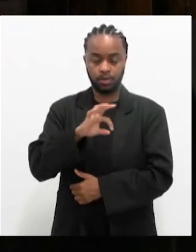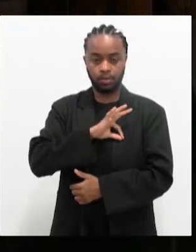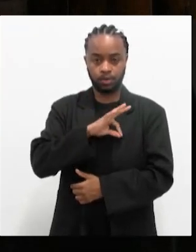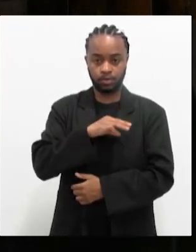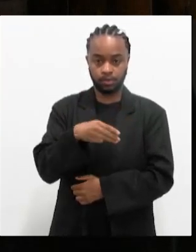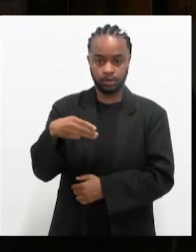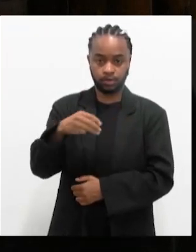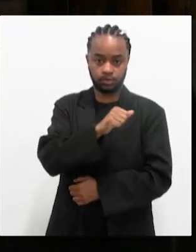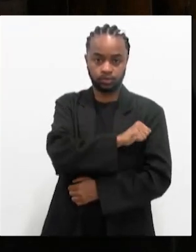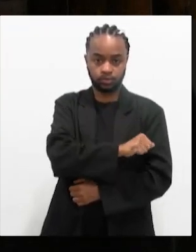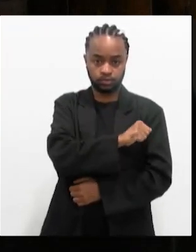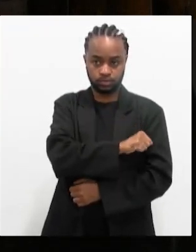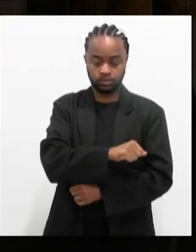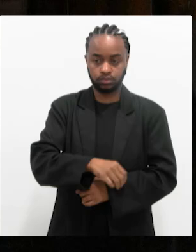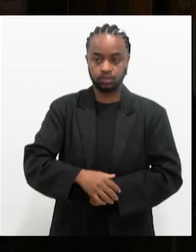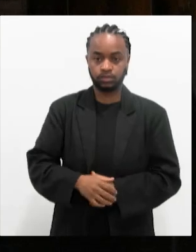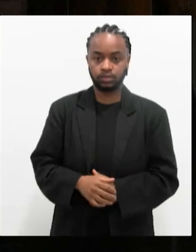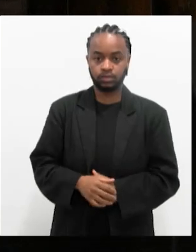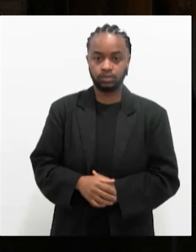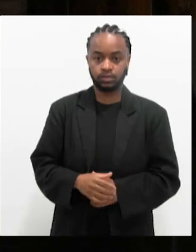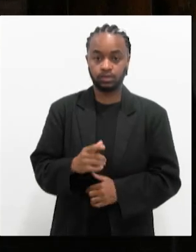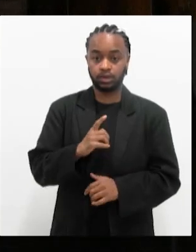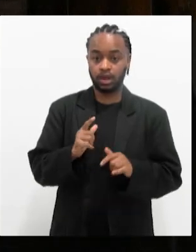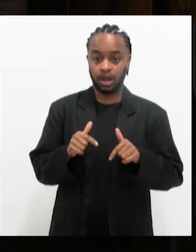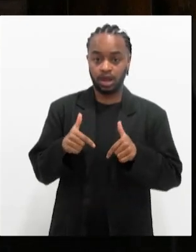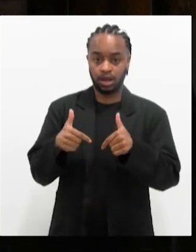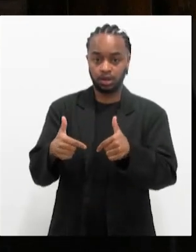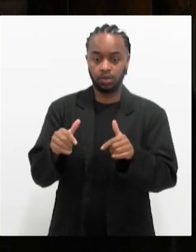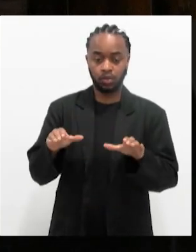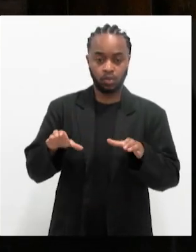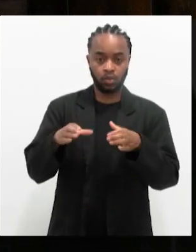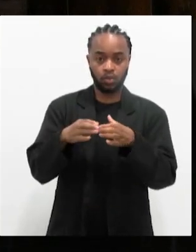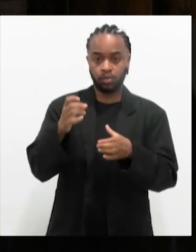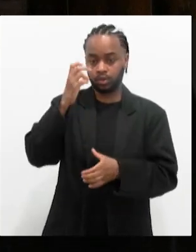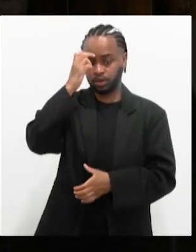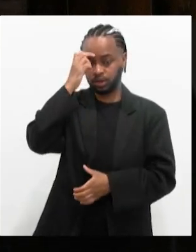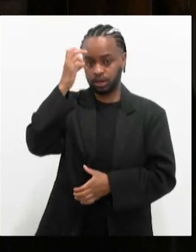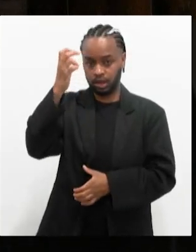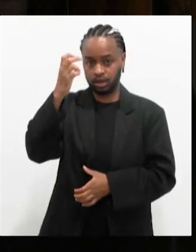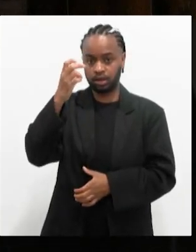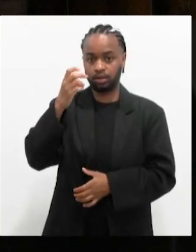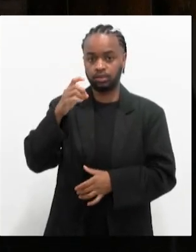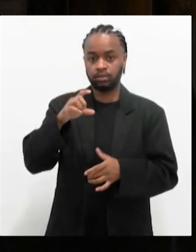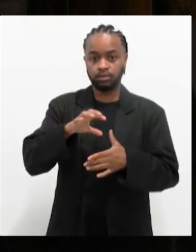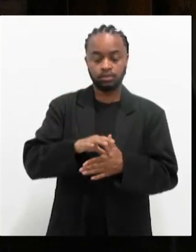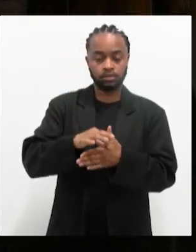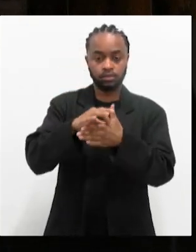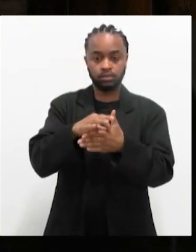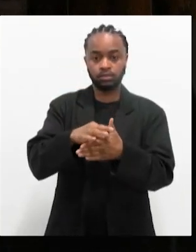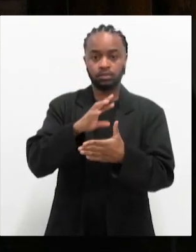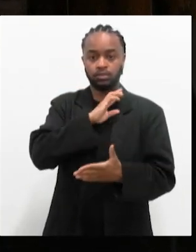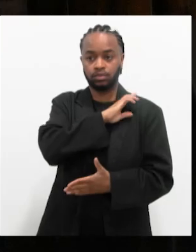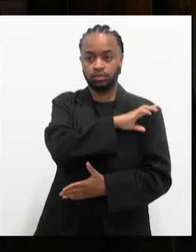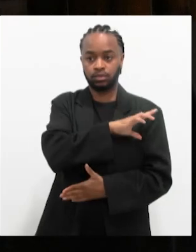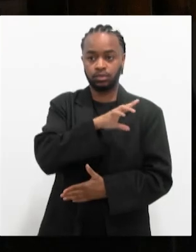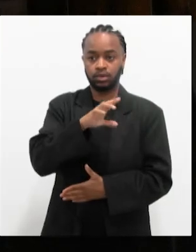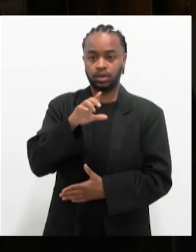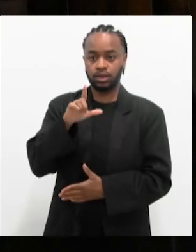Rio de Janeiro, operação feita com inteligência, capitaneada pelo Coronel